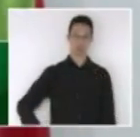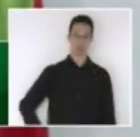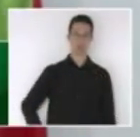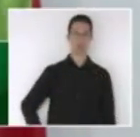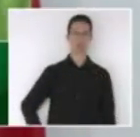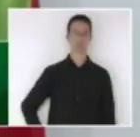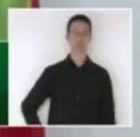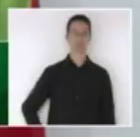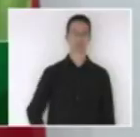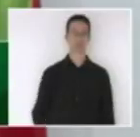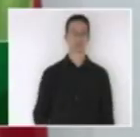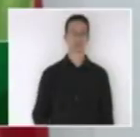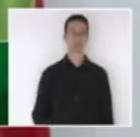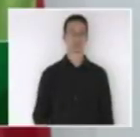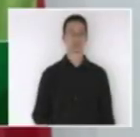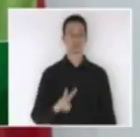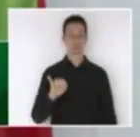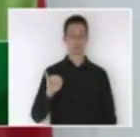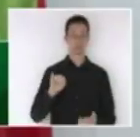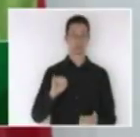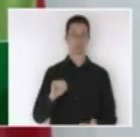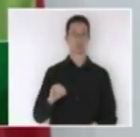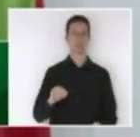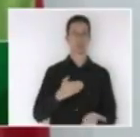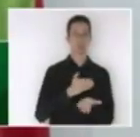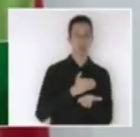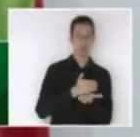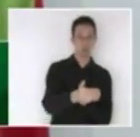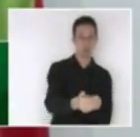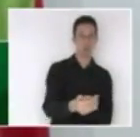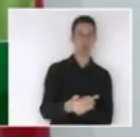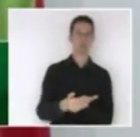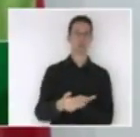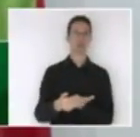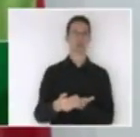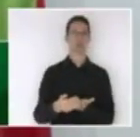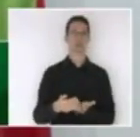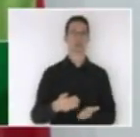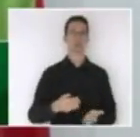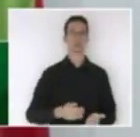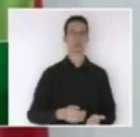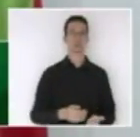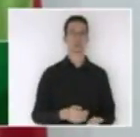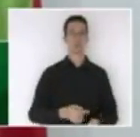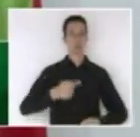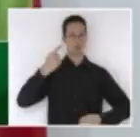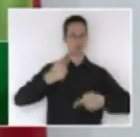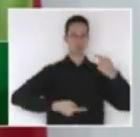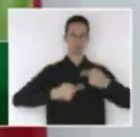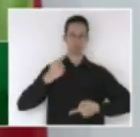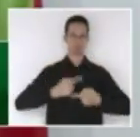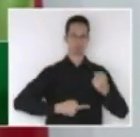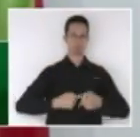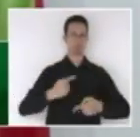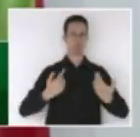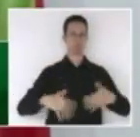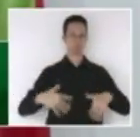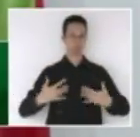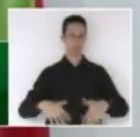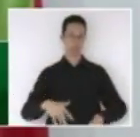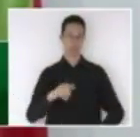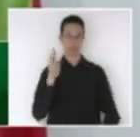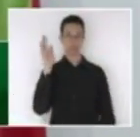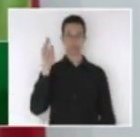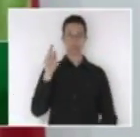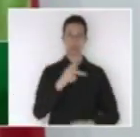Partido dos Trabalhadores, estão lançando um grande movimento no país, um grande debate que